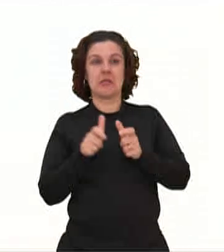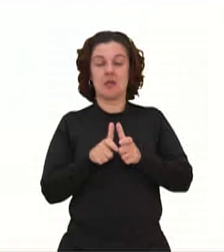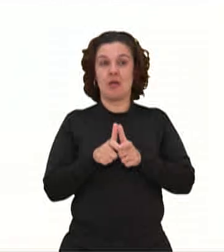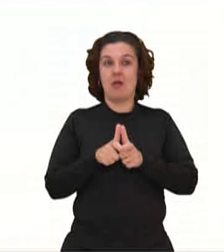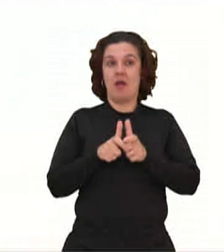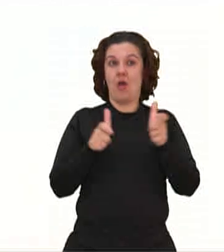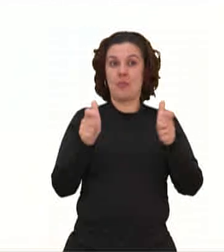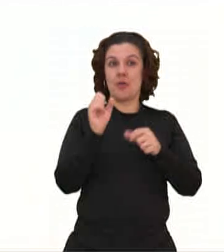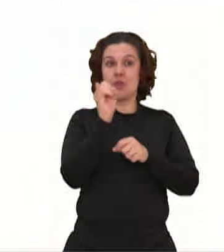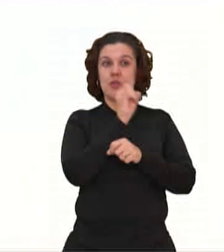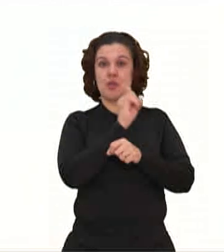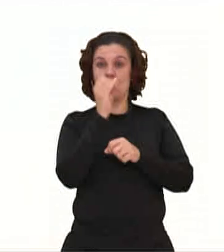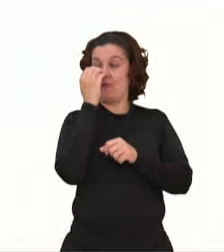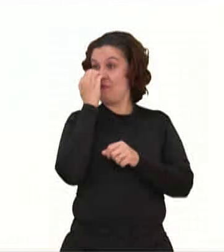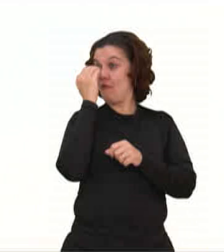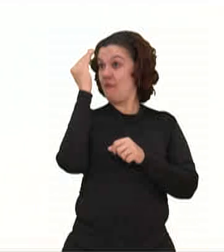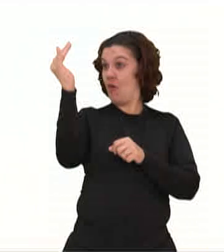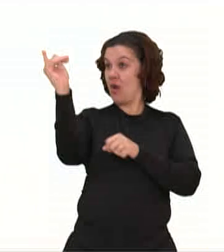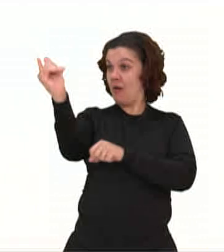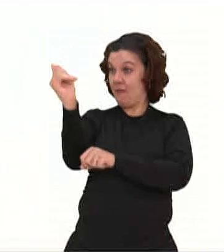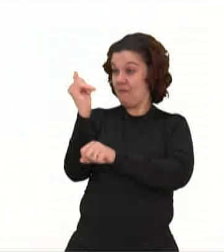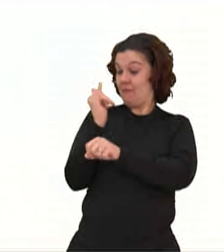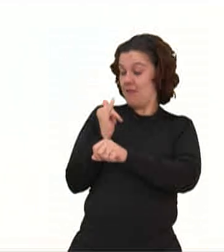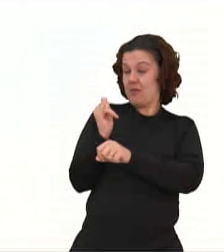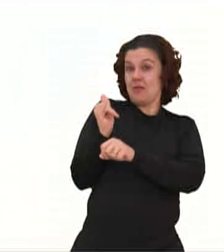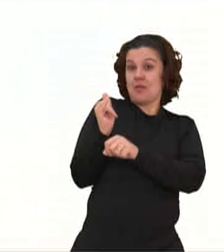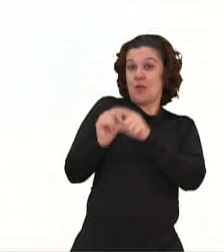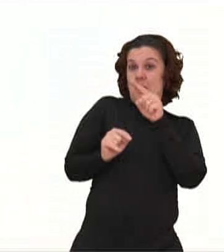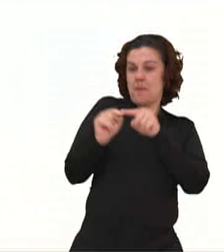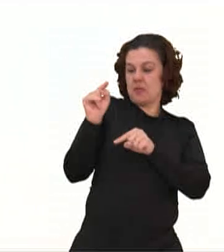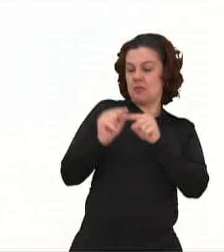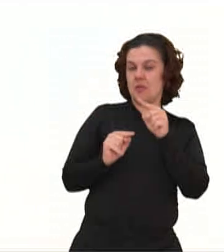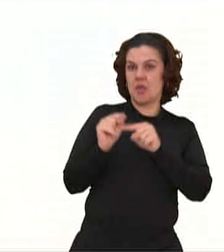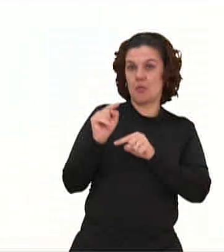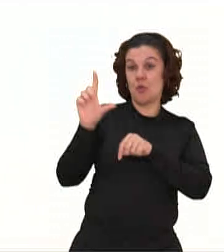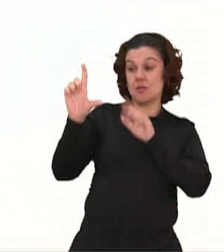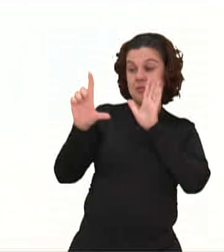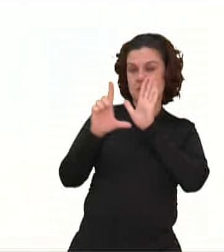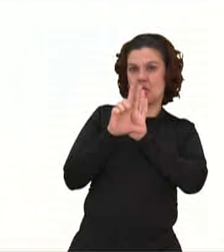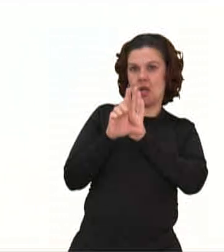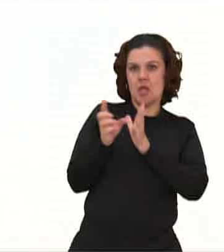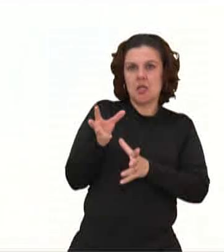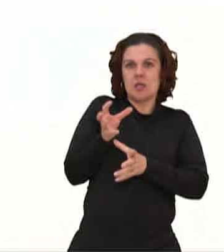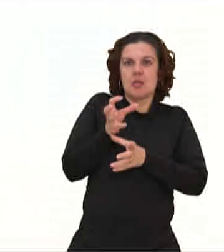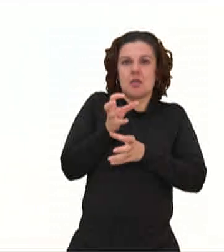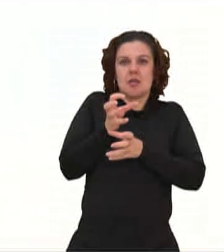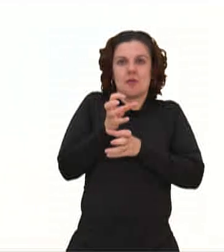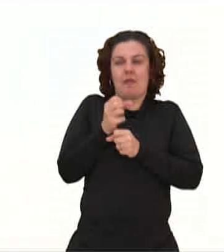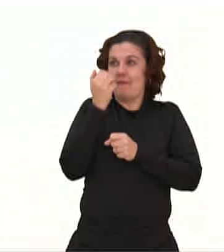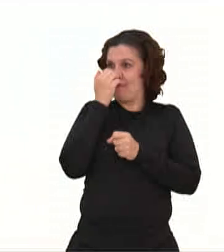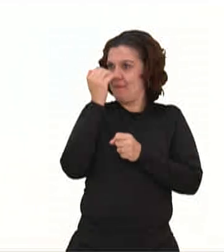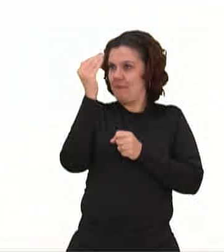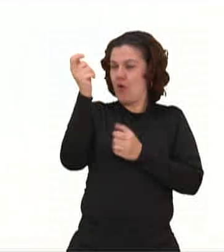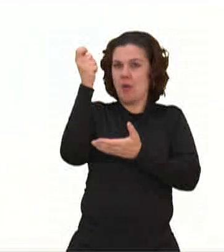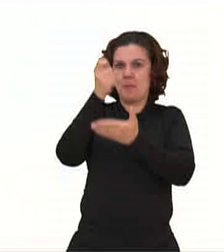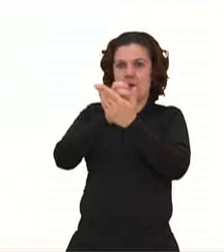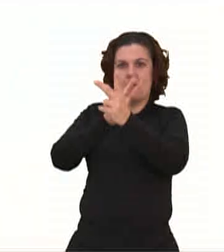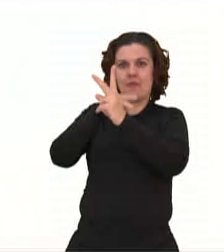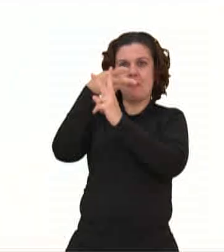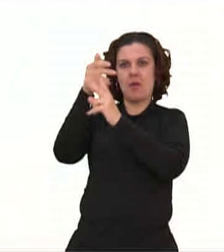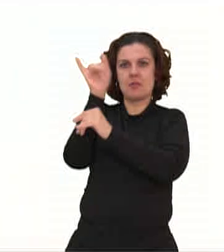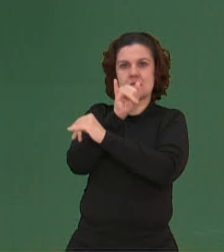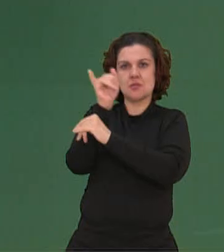aumento de impostos sobre produtos importados. Então, essa lei protecionista, o que fosse importado pagaria